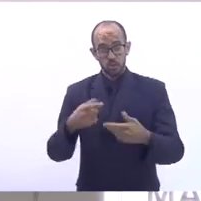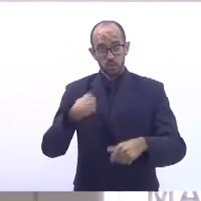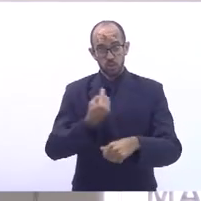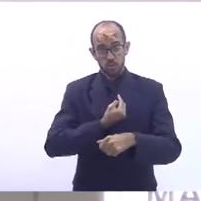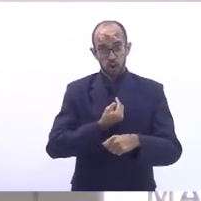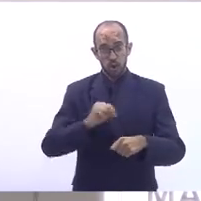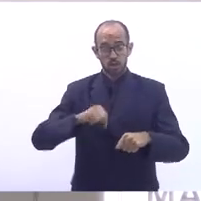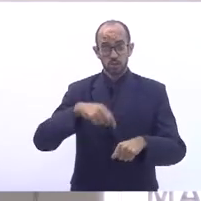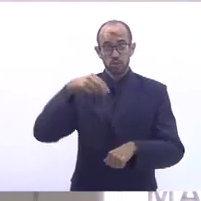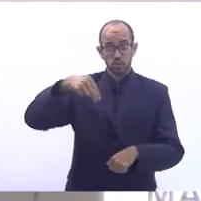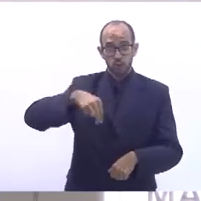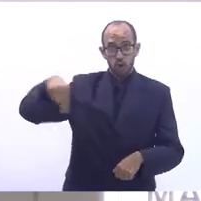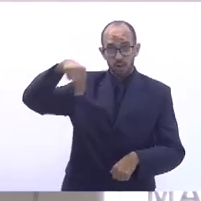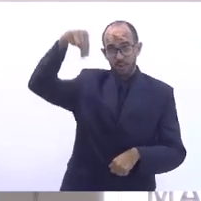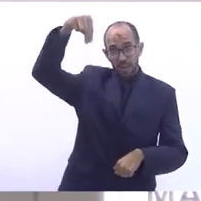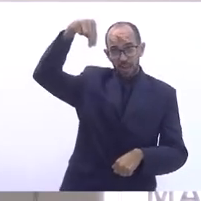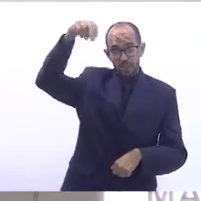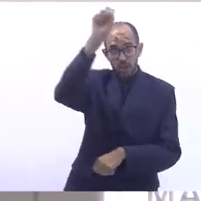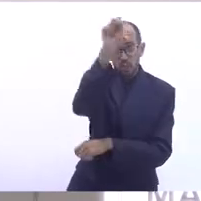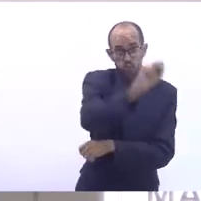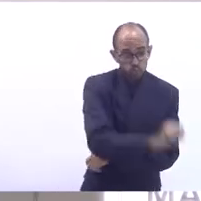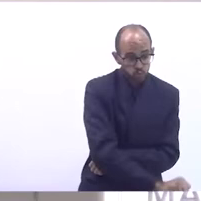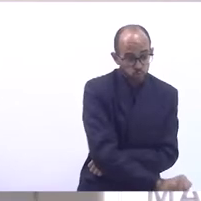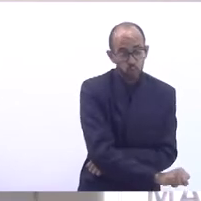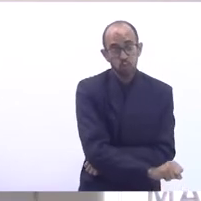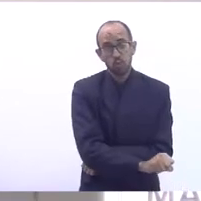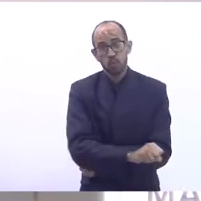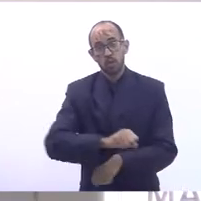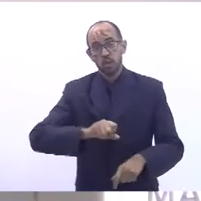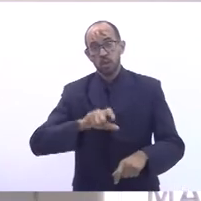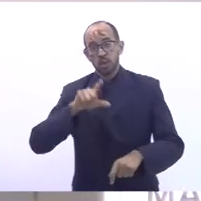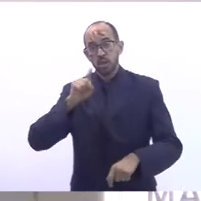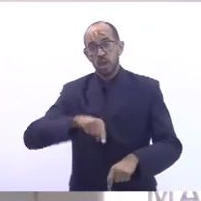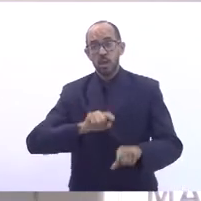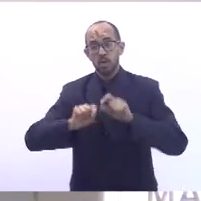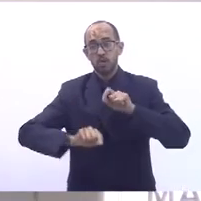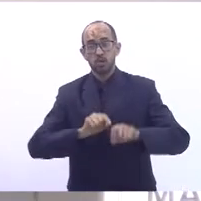barca do Nordeste ou sucção é